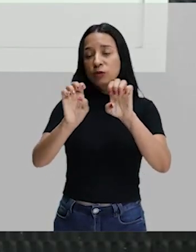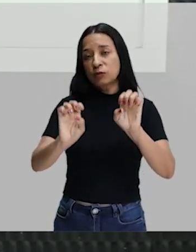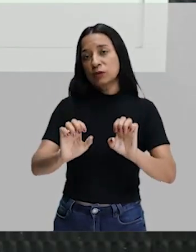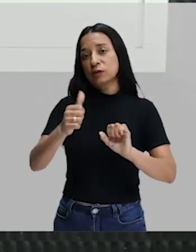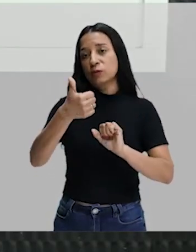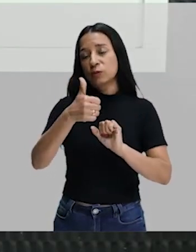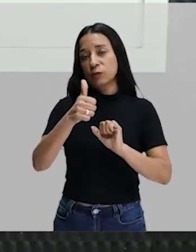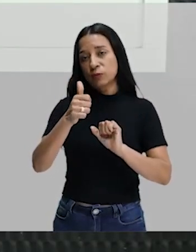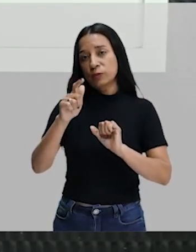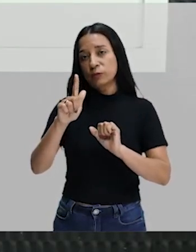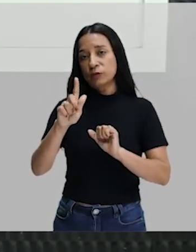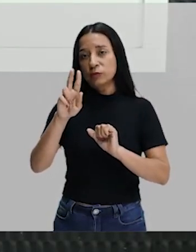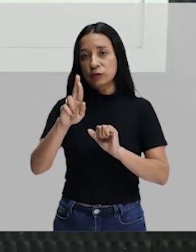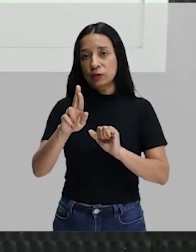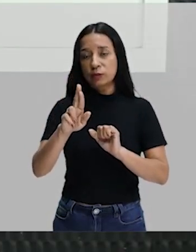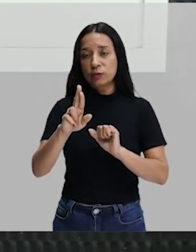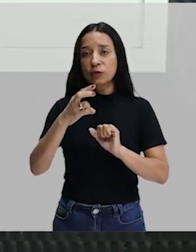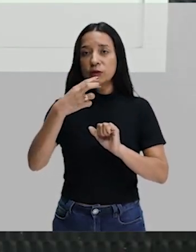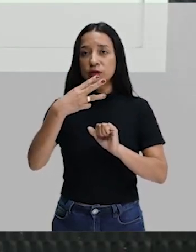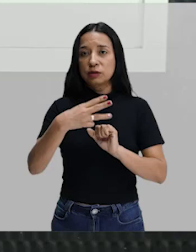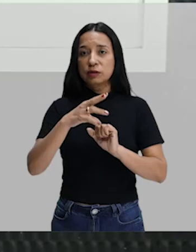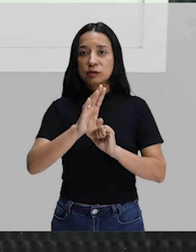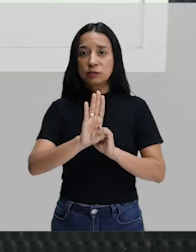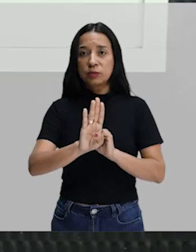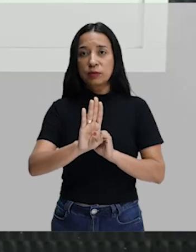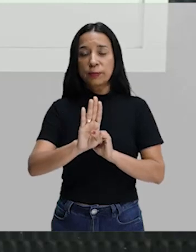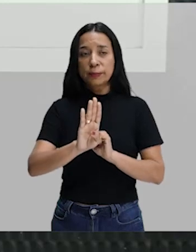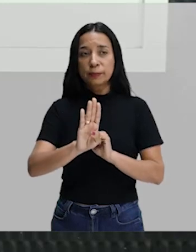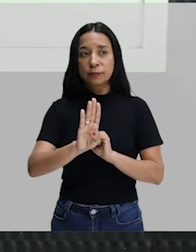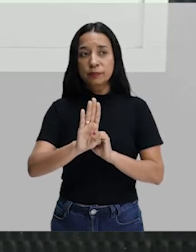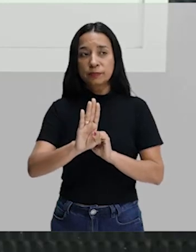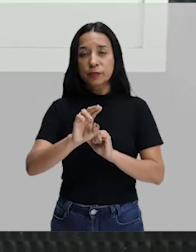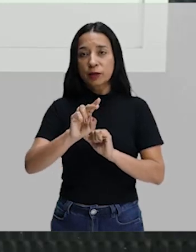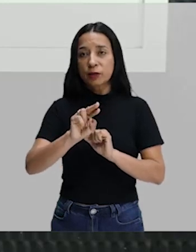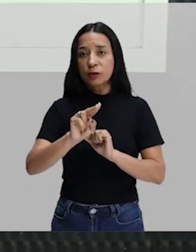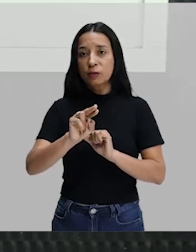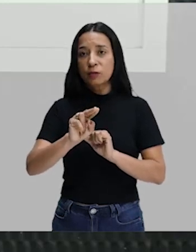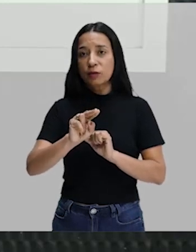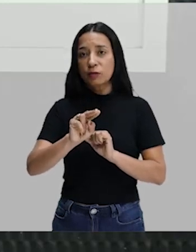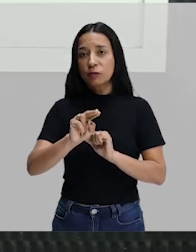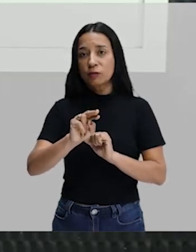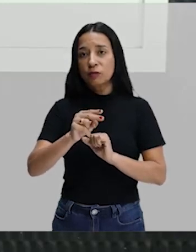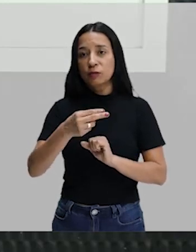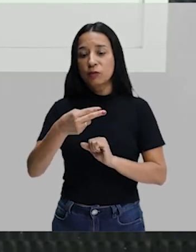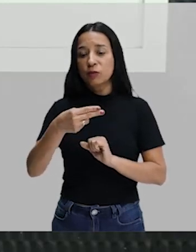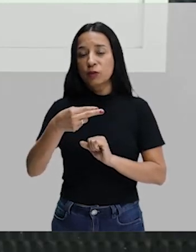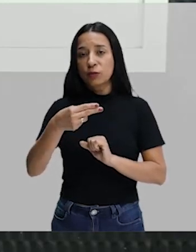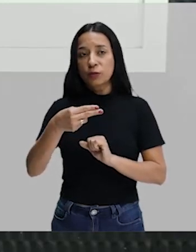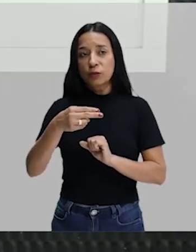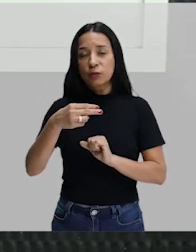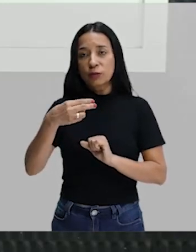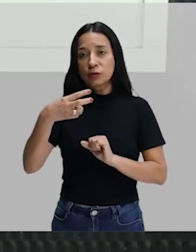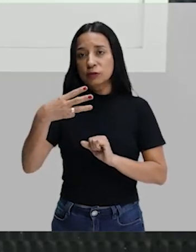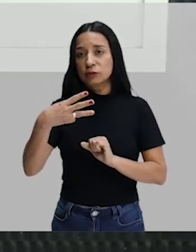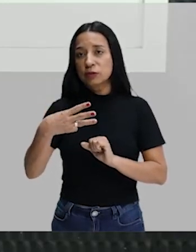grau. Eu vou ter que 3b vai ser igual a 3 mais 4.